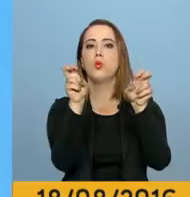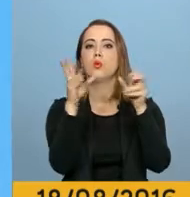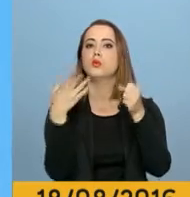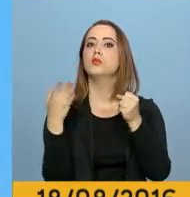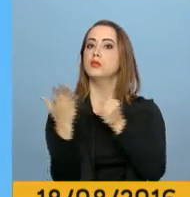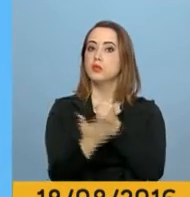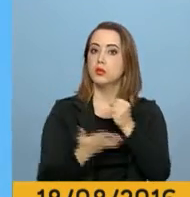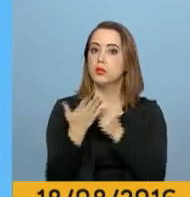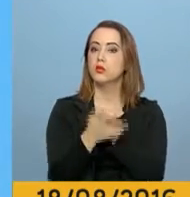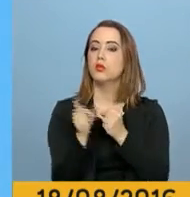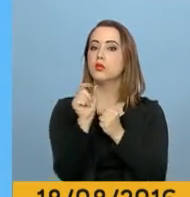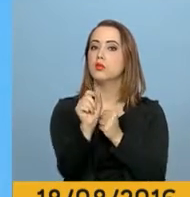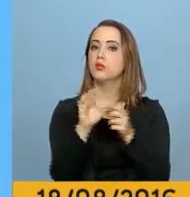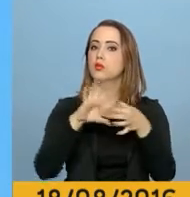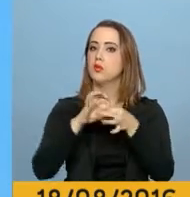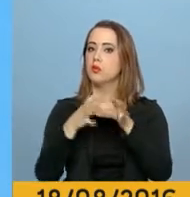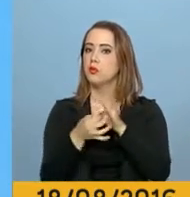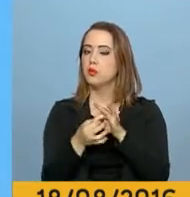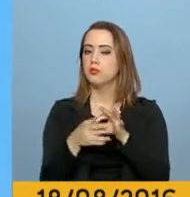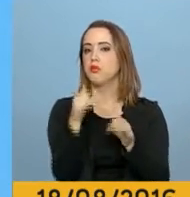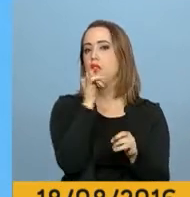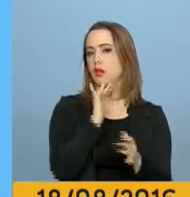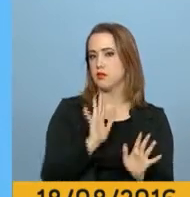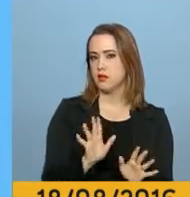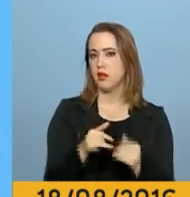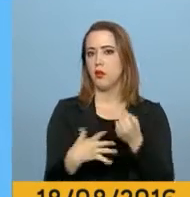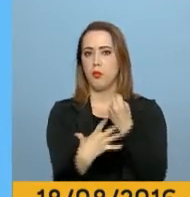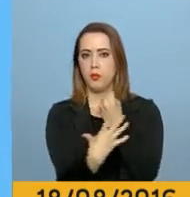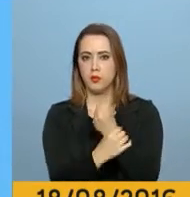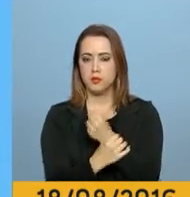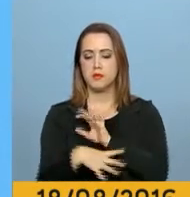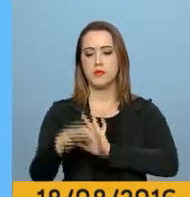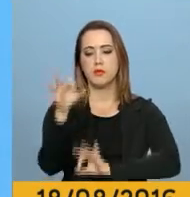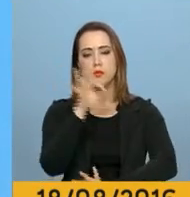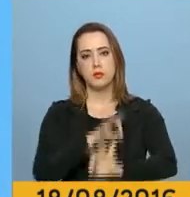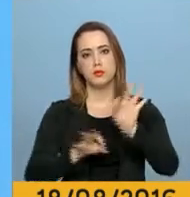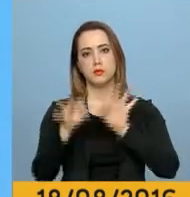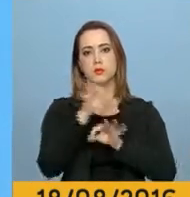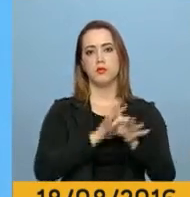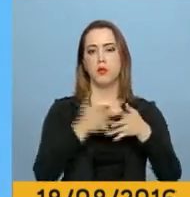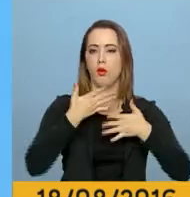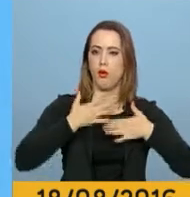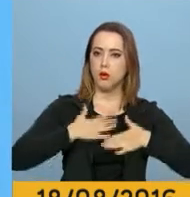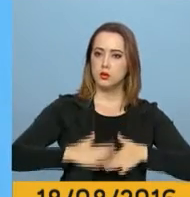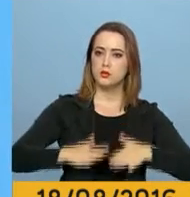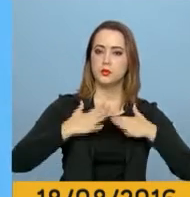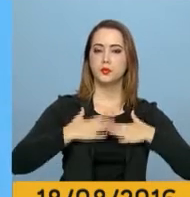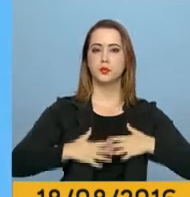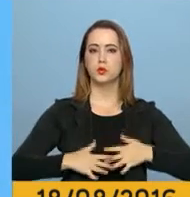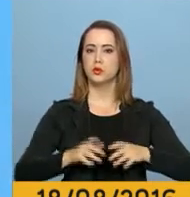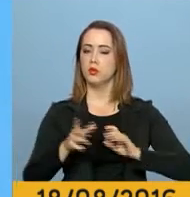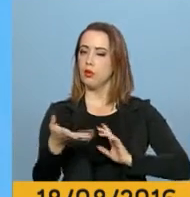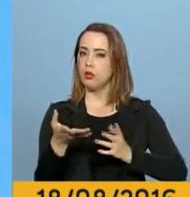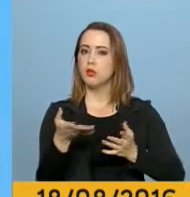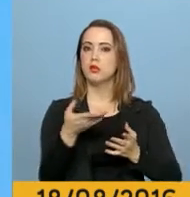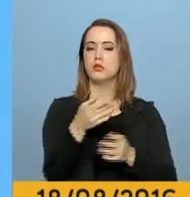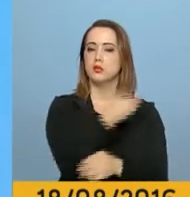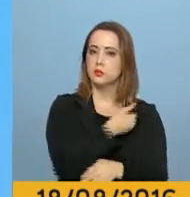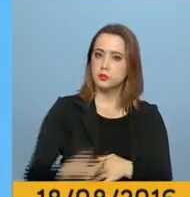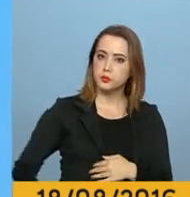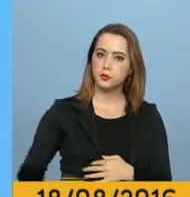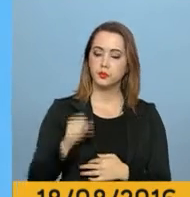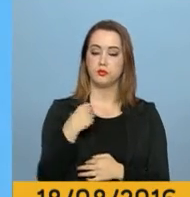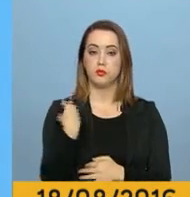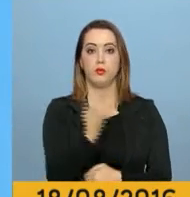olimpíadas como segurança organização é tranquilidade institucional e o que nós